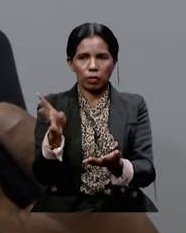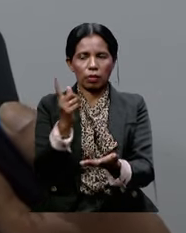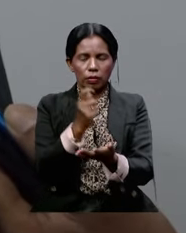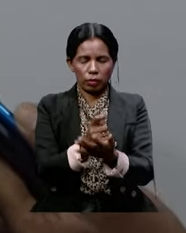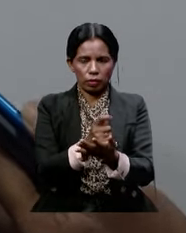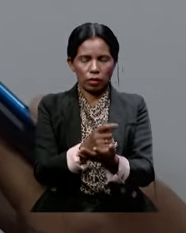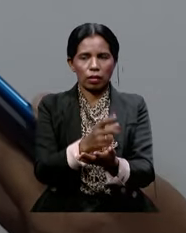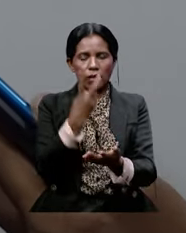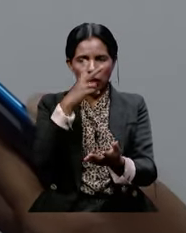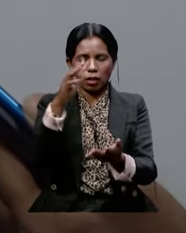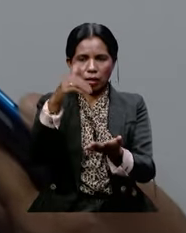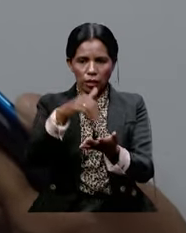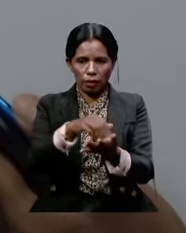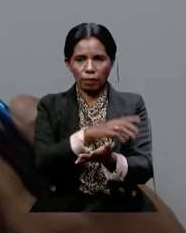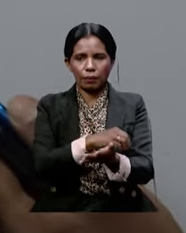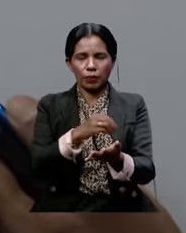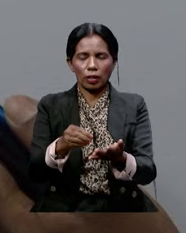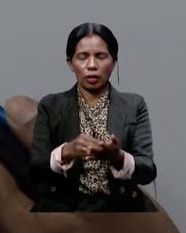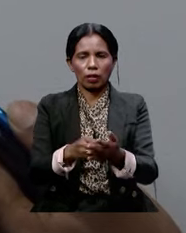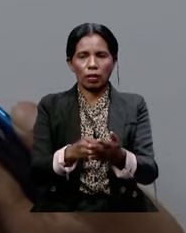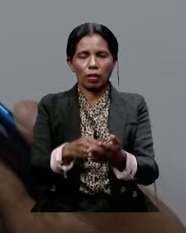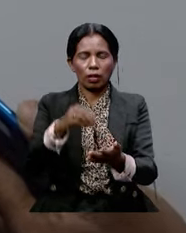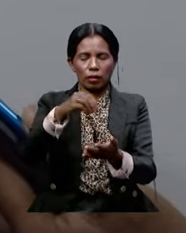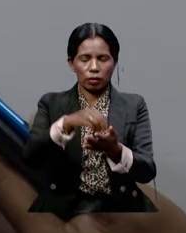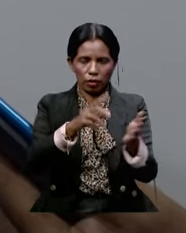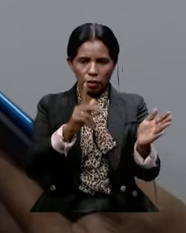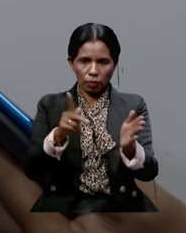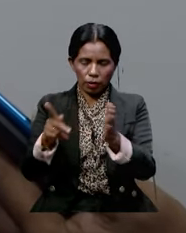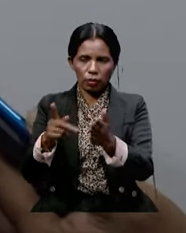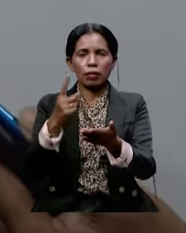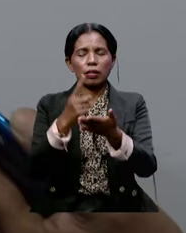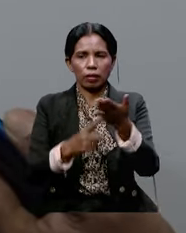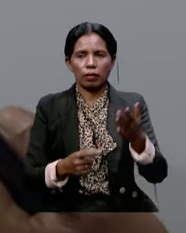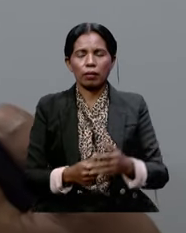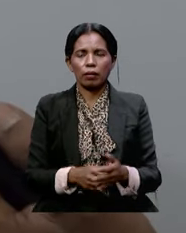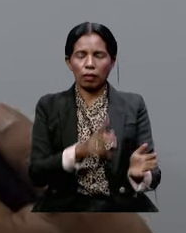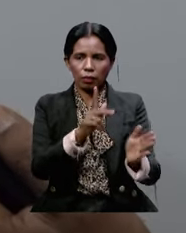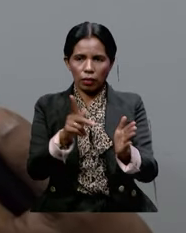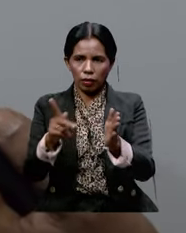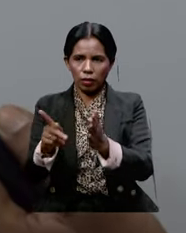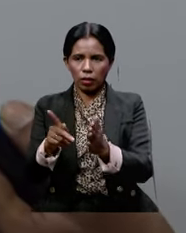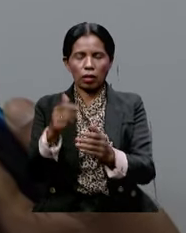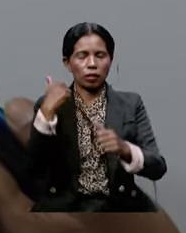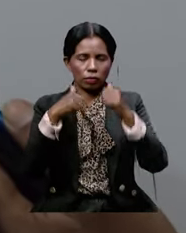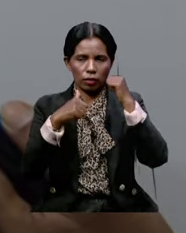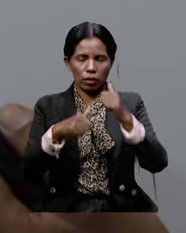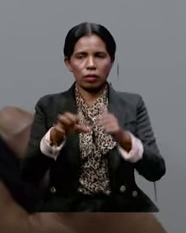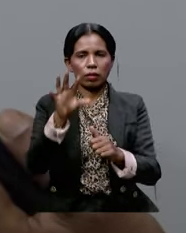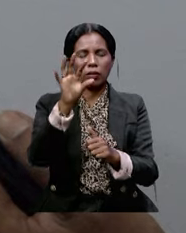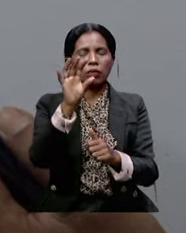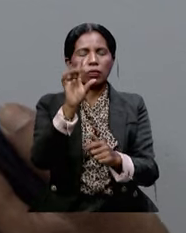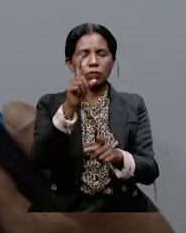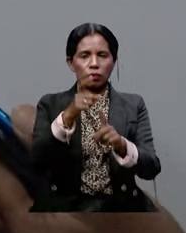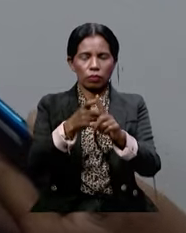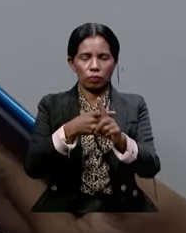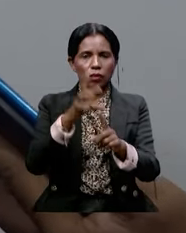ajustamento. Então, nem tem o ajustamento sério. Nem tem o ajustamento e nem plano. Plano atividades durante 8 meses.